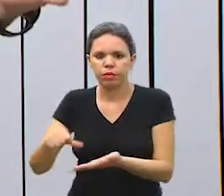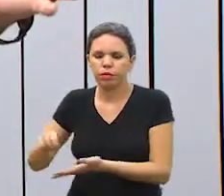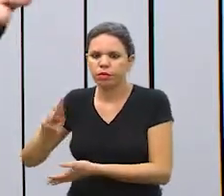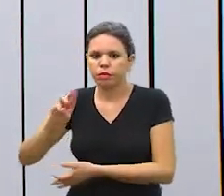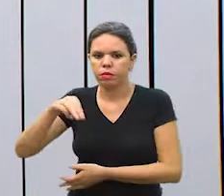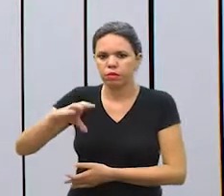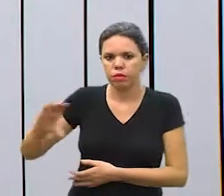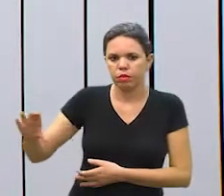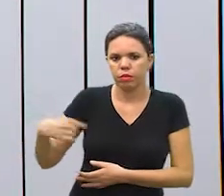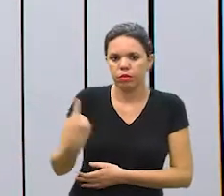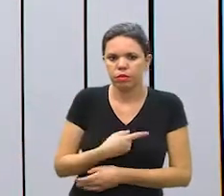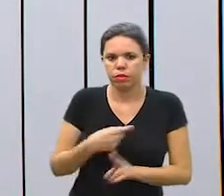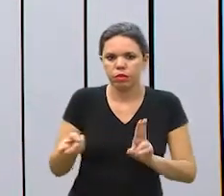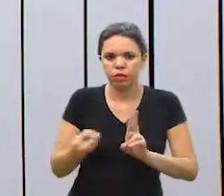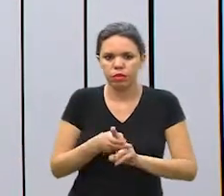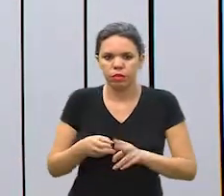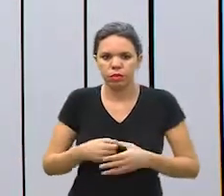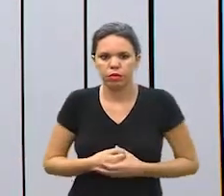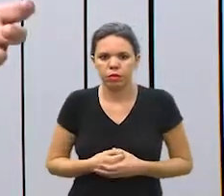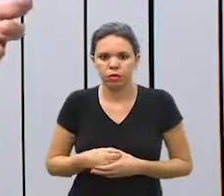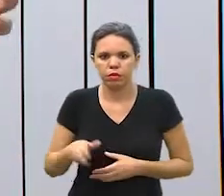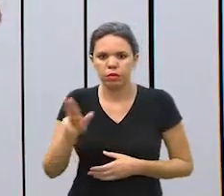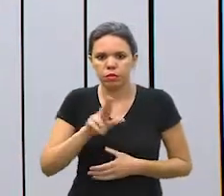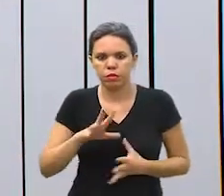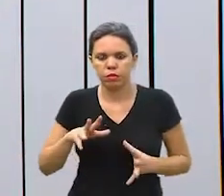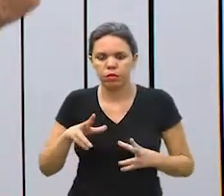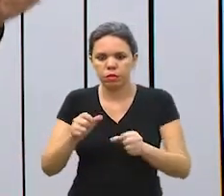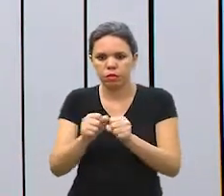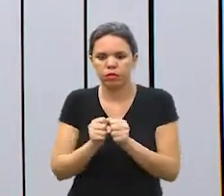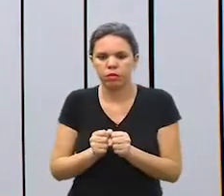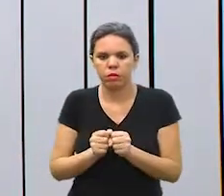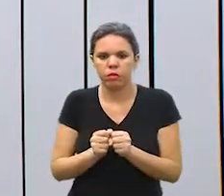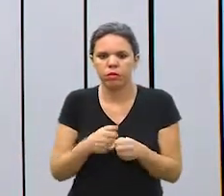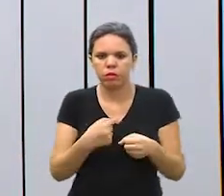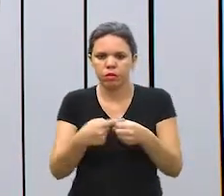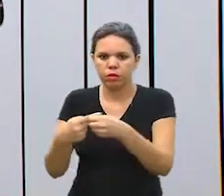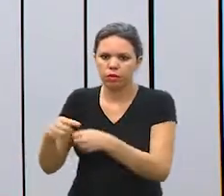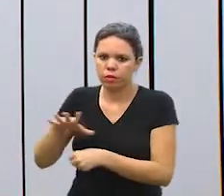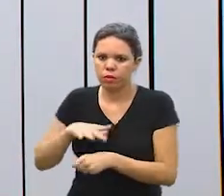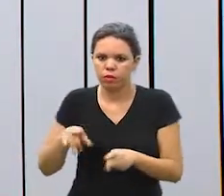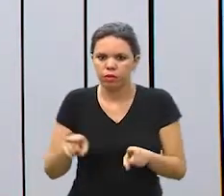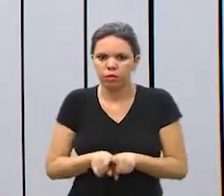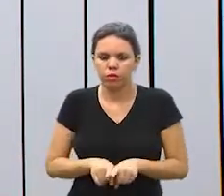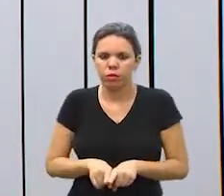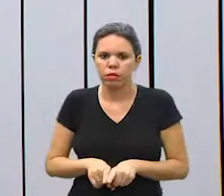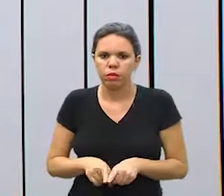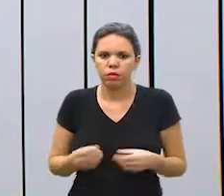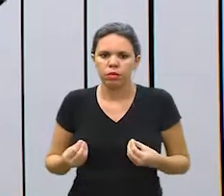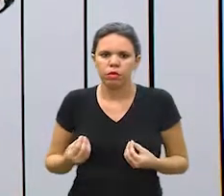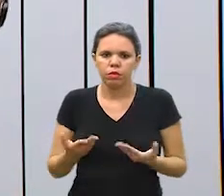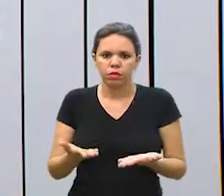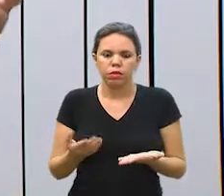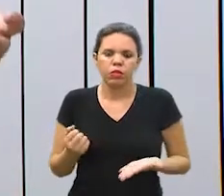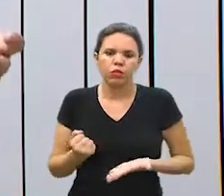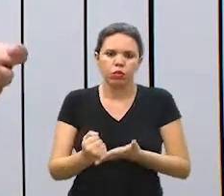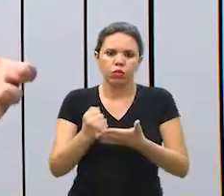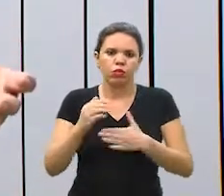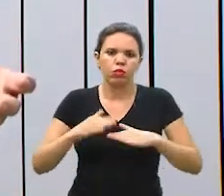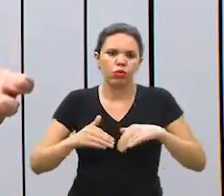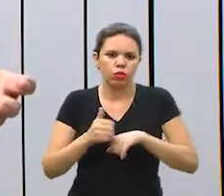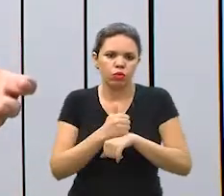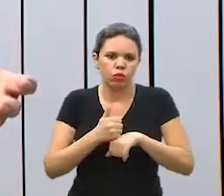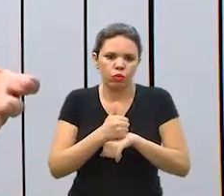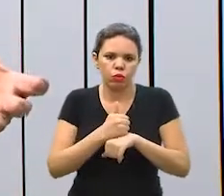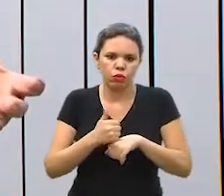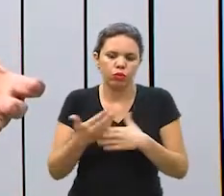uma vez que nós somos SUS e o SUS é universal, que esses municípios também nos dessem mão de obra